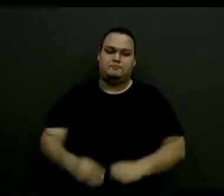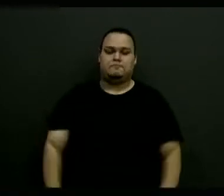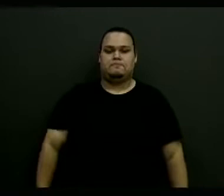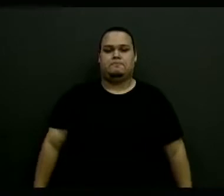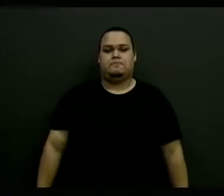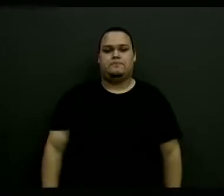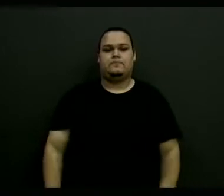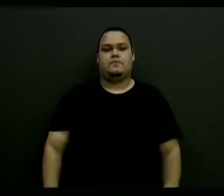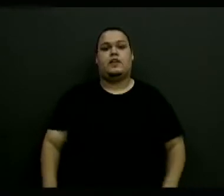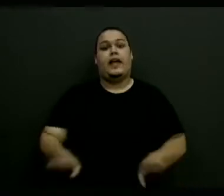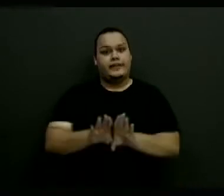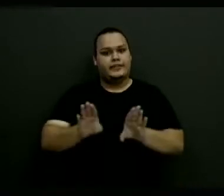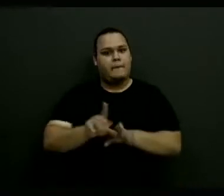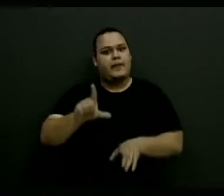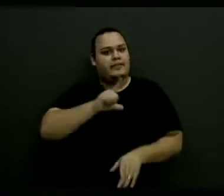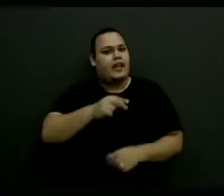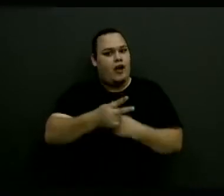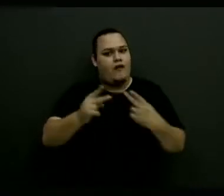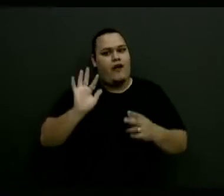Temos tido resultados muito grandes,